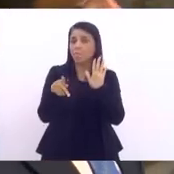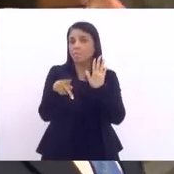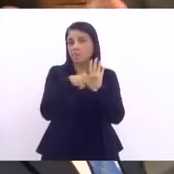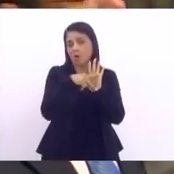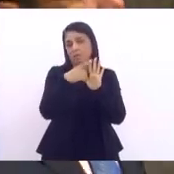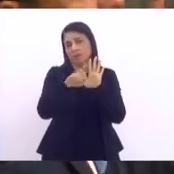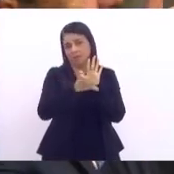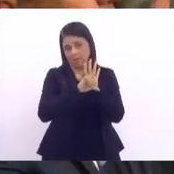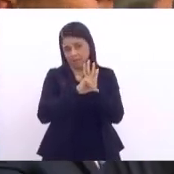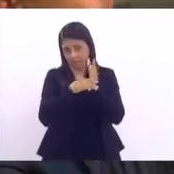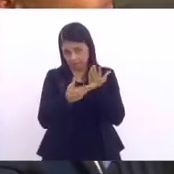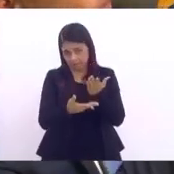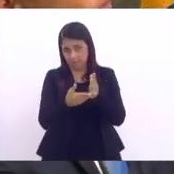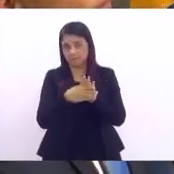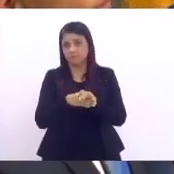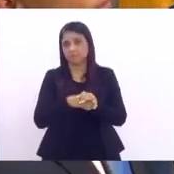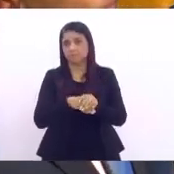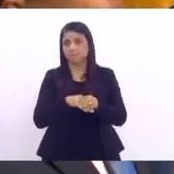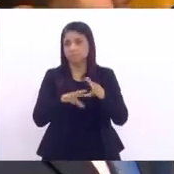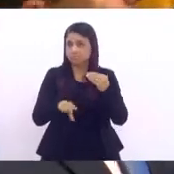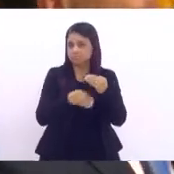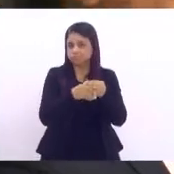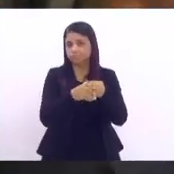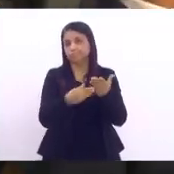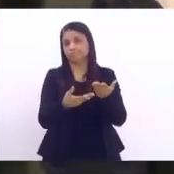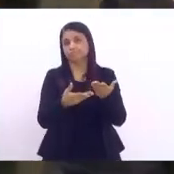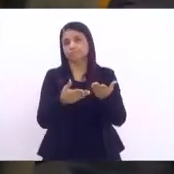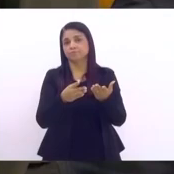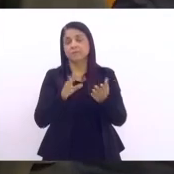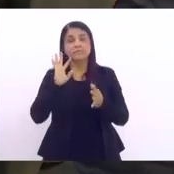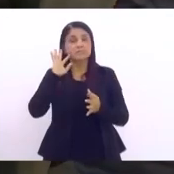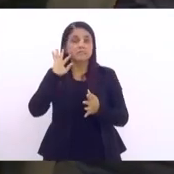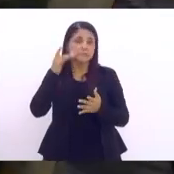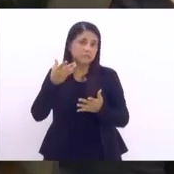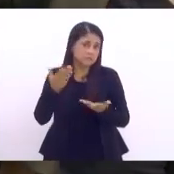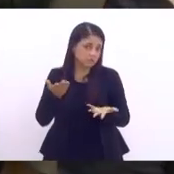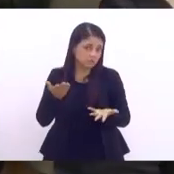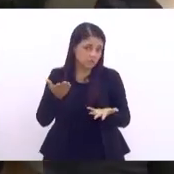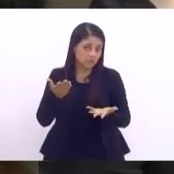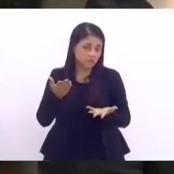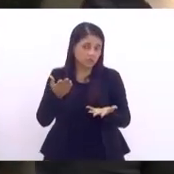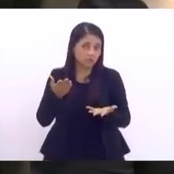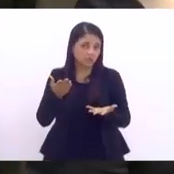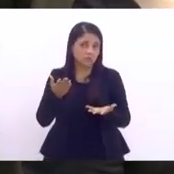então, essa é a questão. Mas se decidir e tiver o compromisso com o governo,